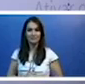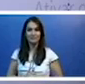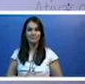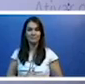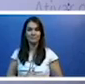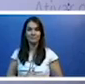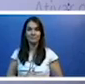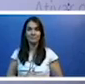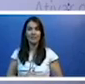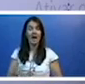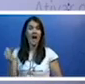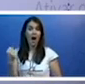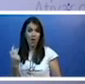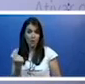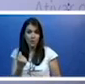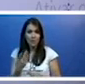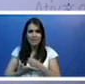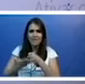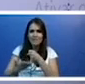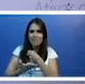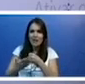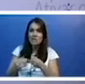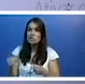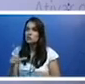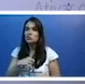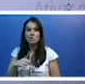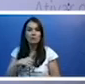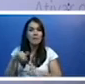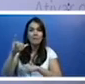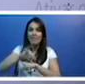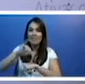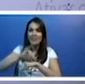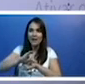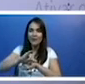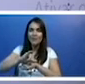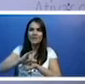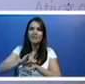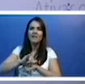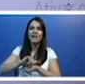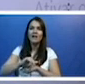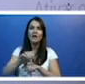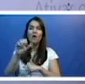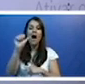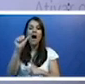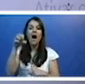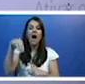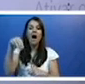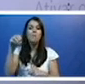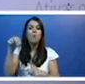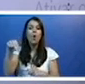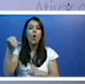A única base de arrênios que não apresenta um metal em sua fórmula é o hidróxido de amônio, representado por